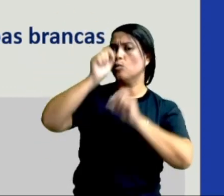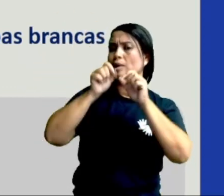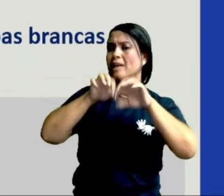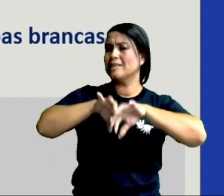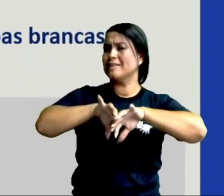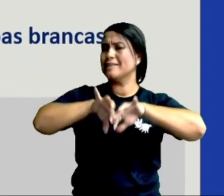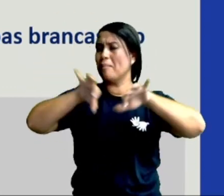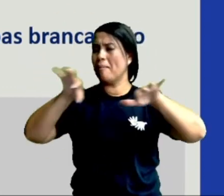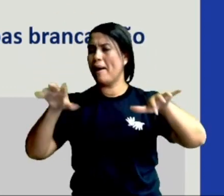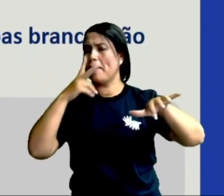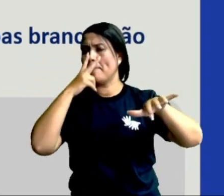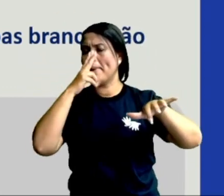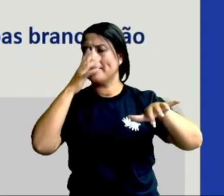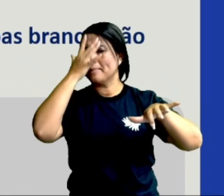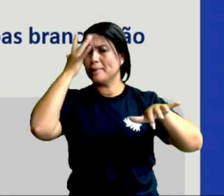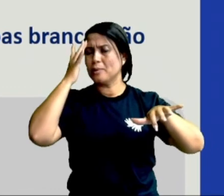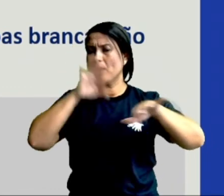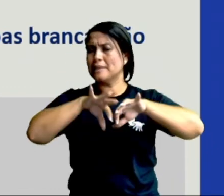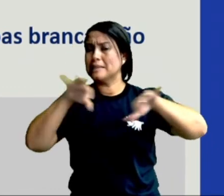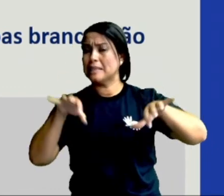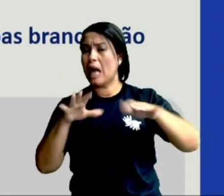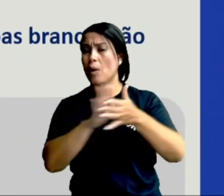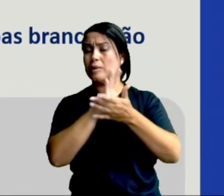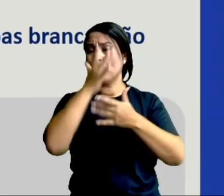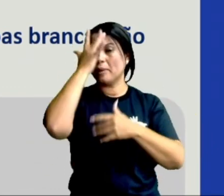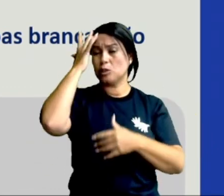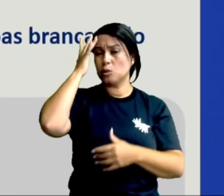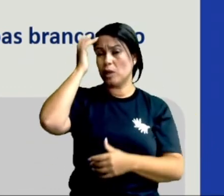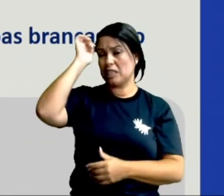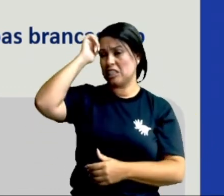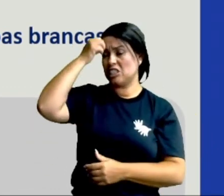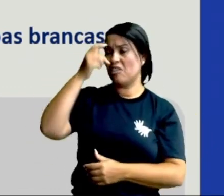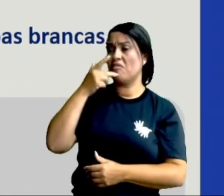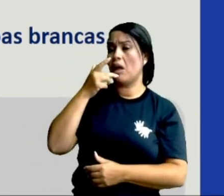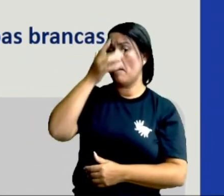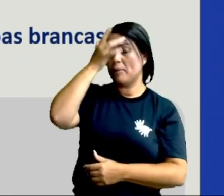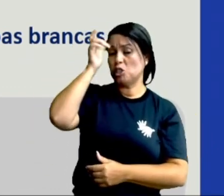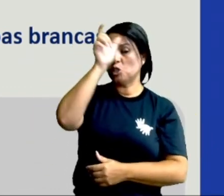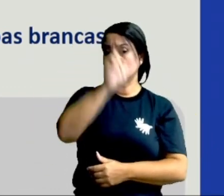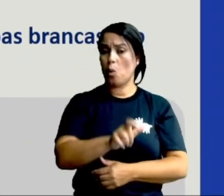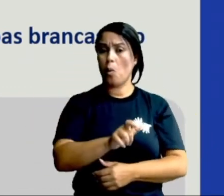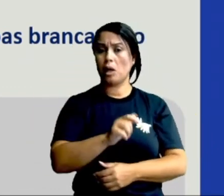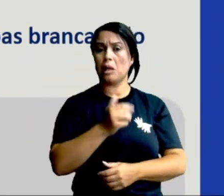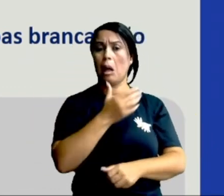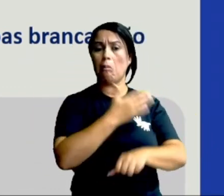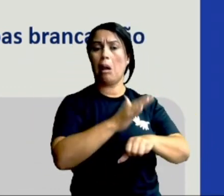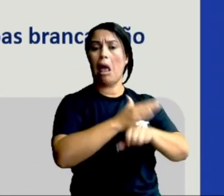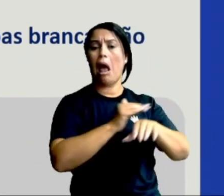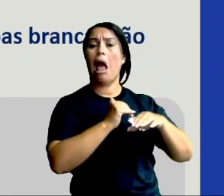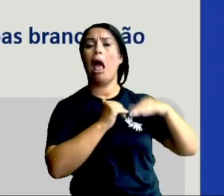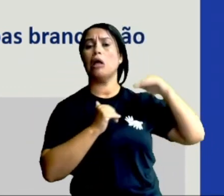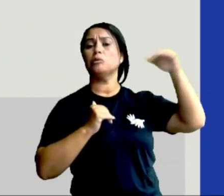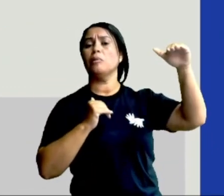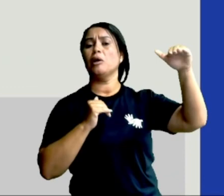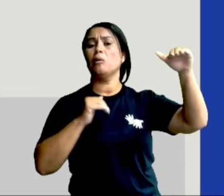as pessoas. Racistas acreditam que pessoas brancas são superiores aos negros, por